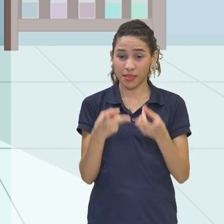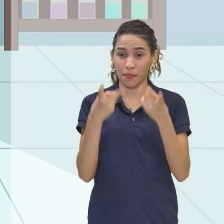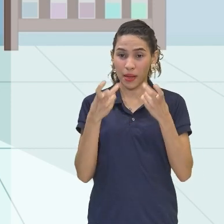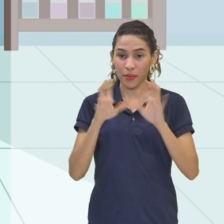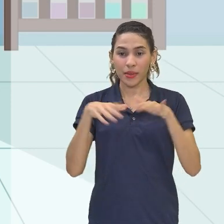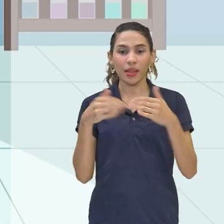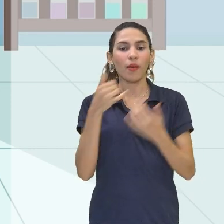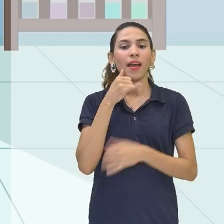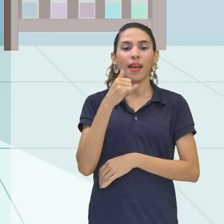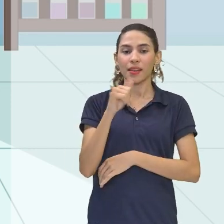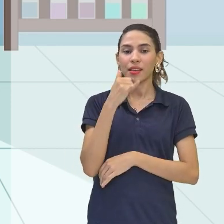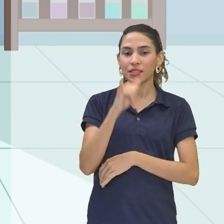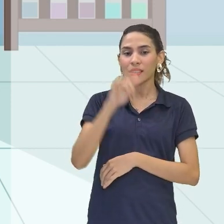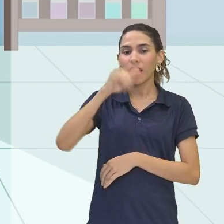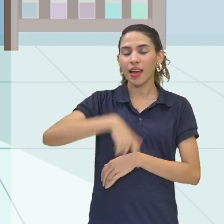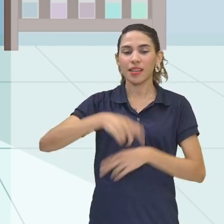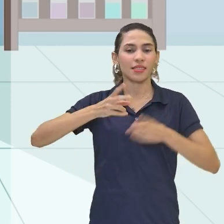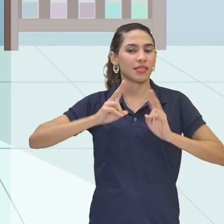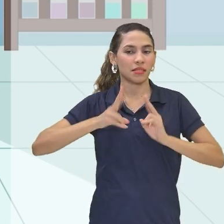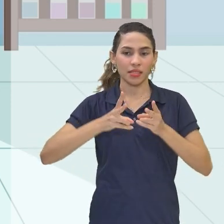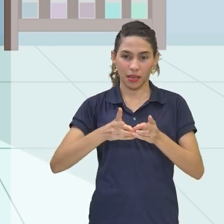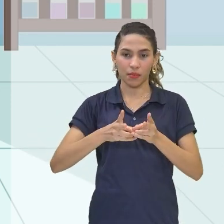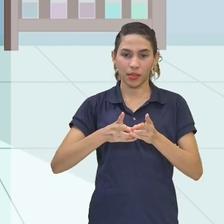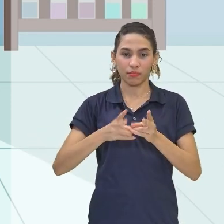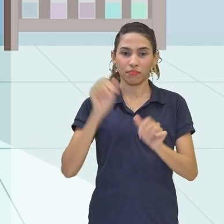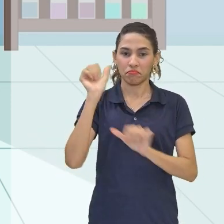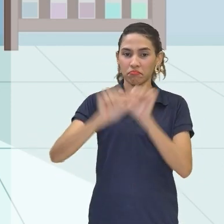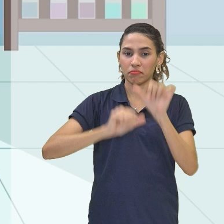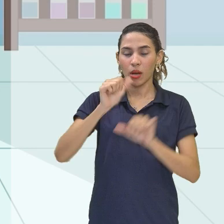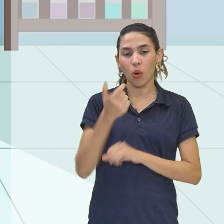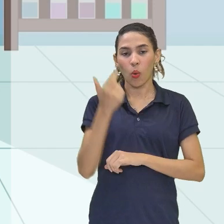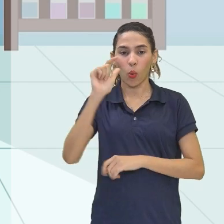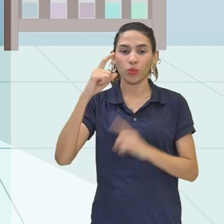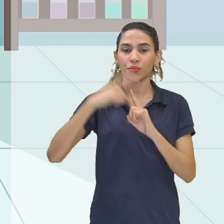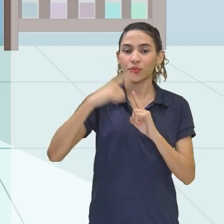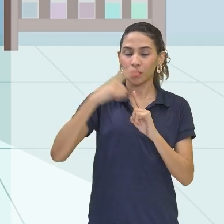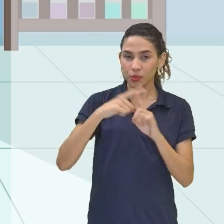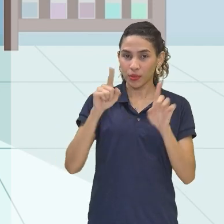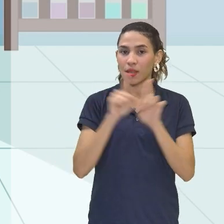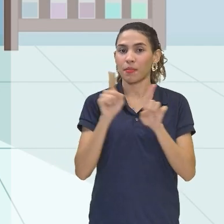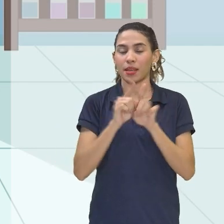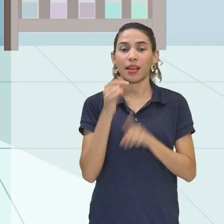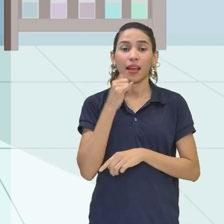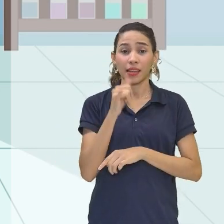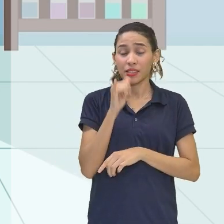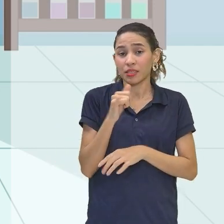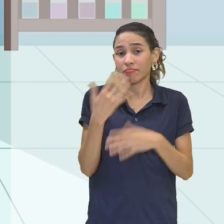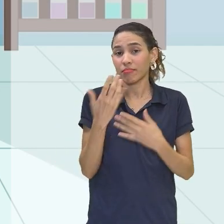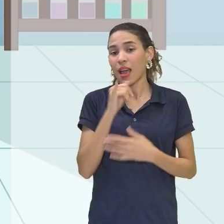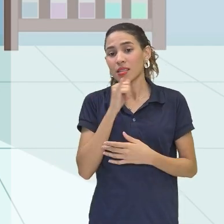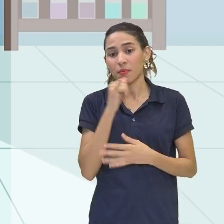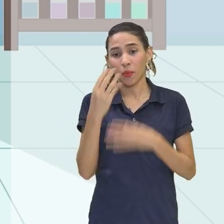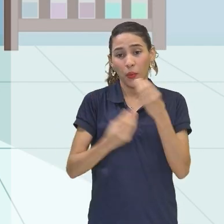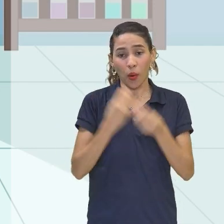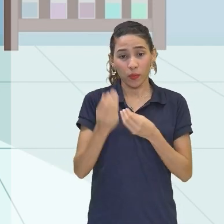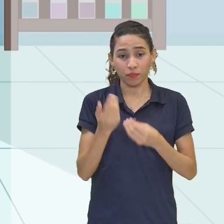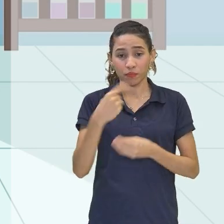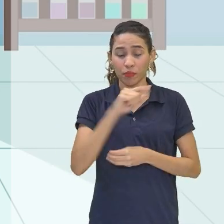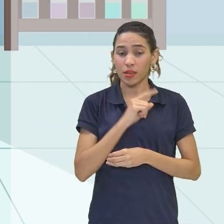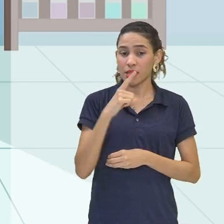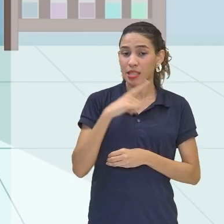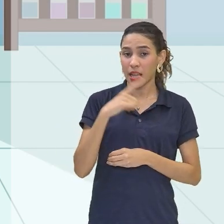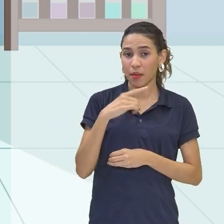energia ela é sempre transformada em outra modalidade de energia. Como nós temos aí, ó, que o nosso